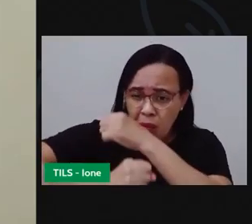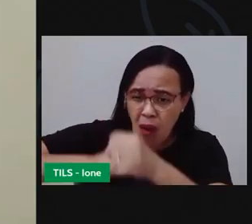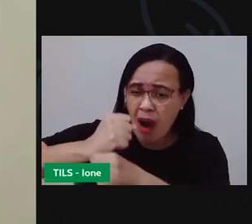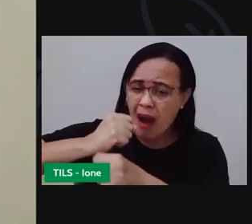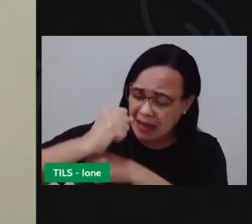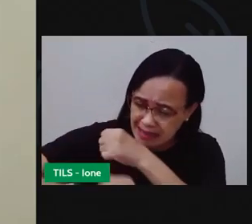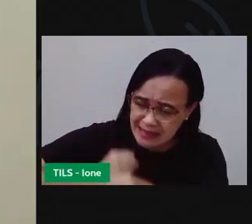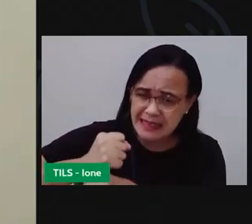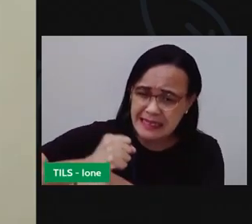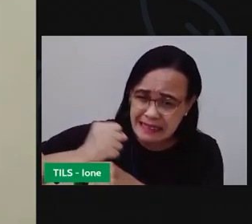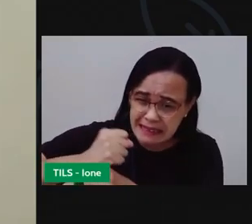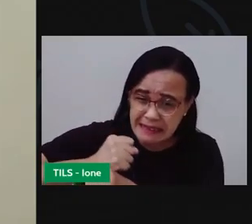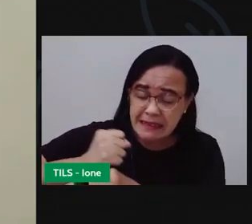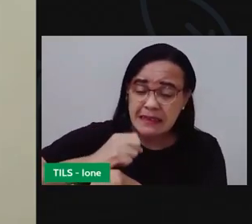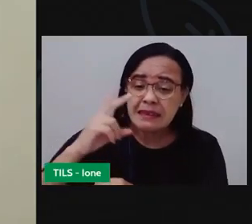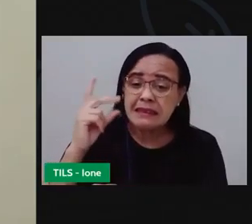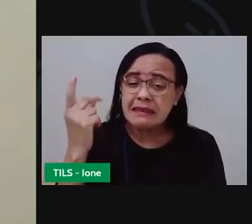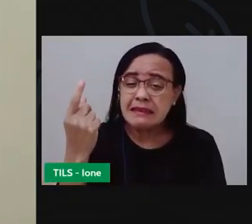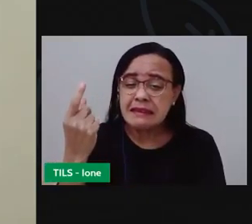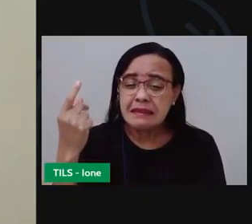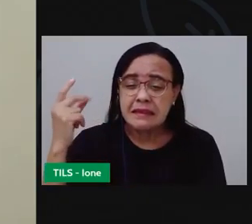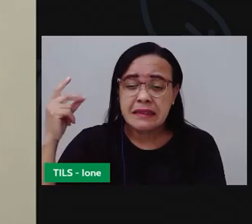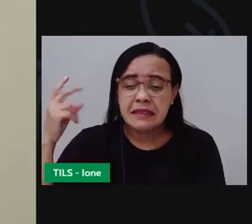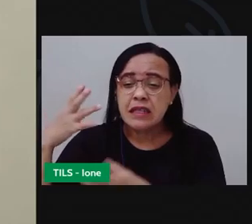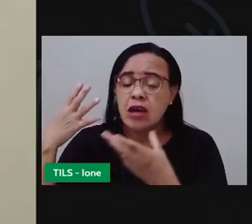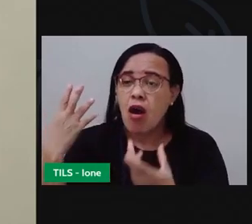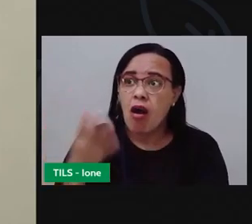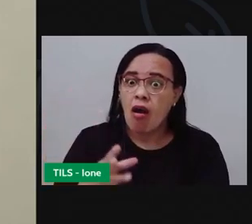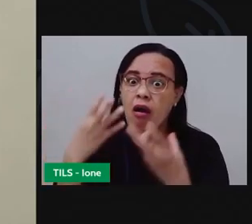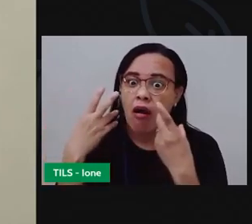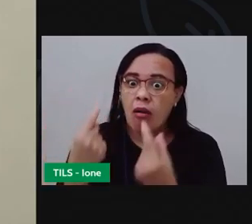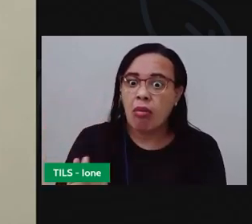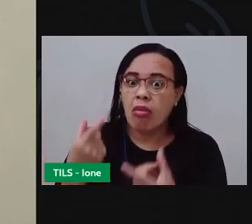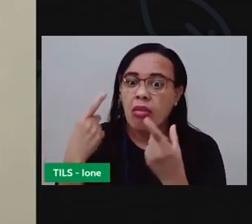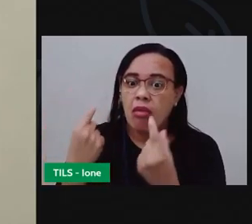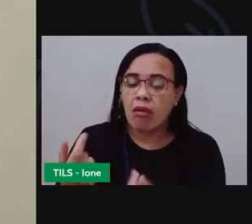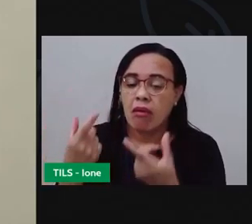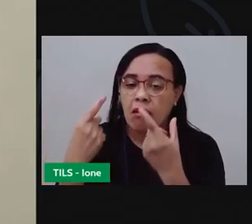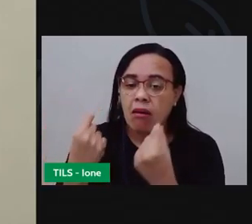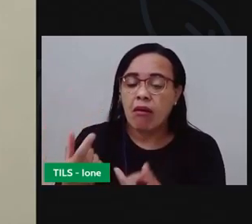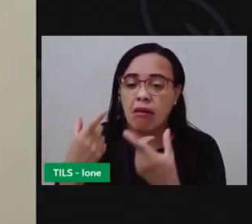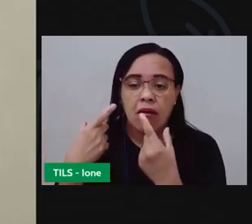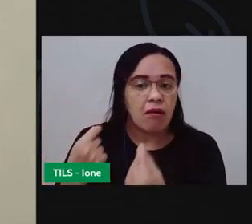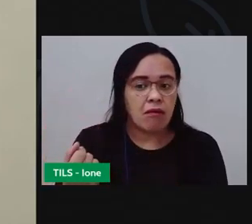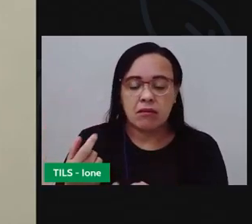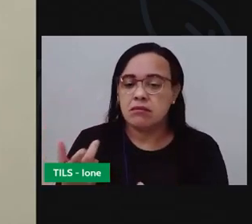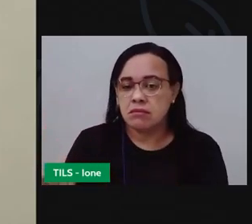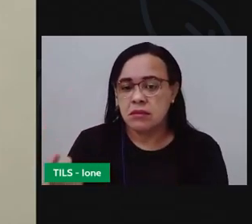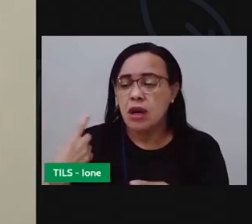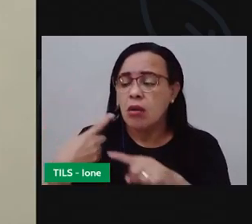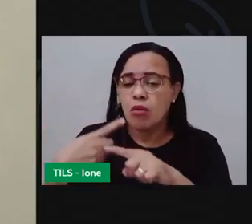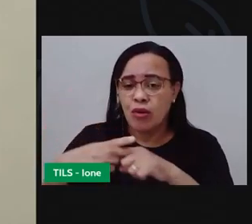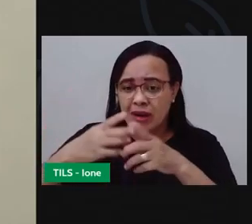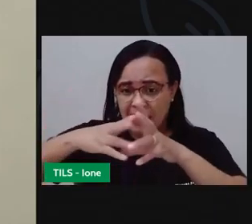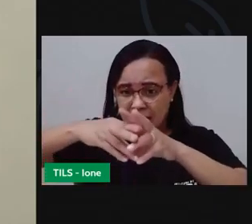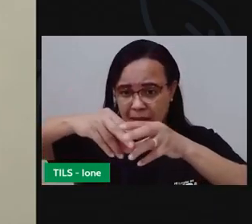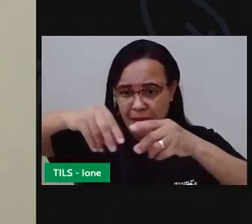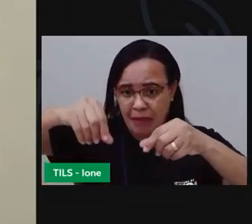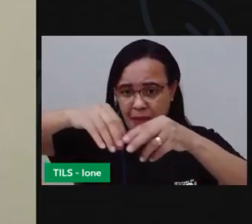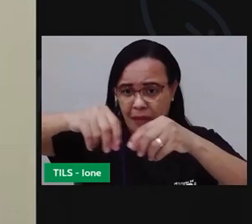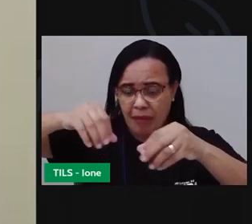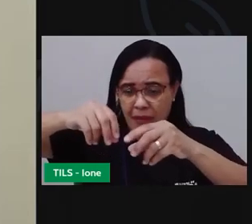pequenas partículas, diferentes e bem pequenininhas, que fazem ali com que aquela matéria